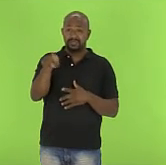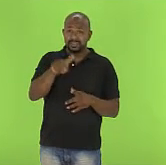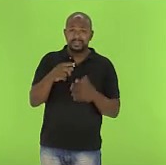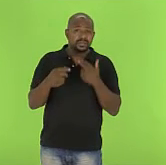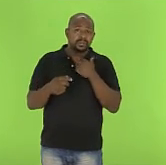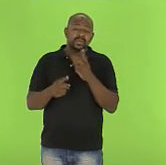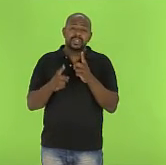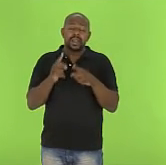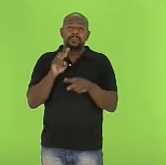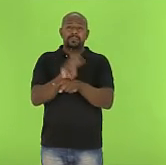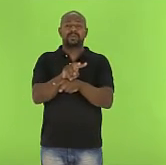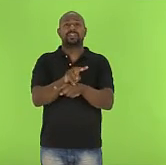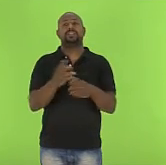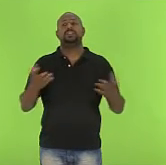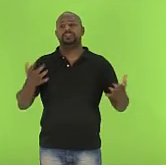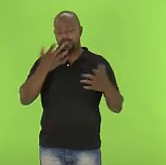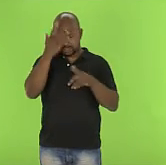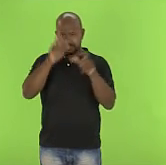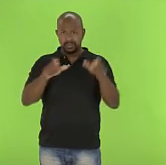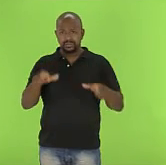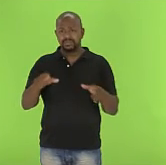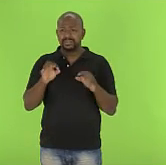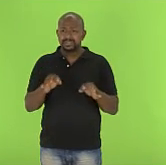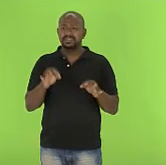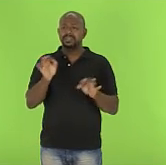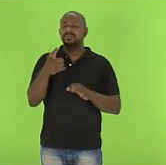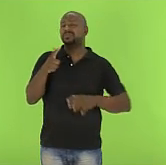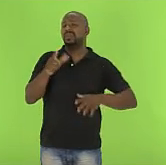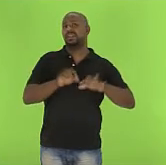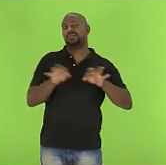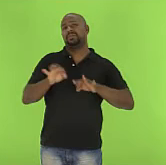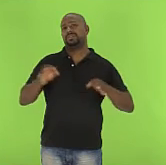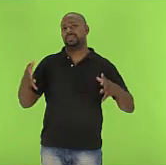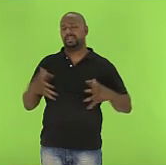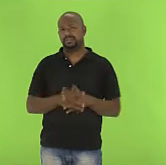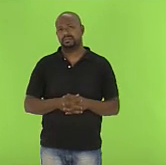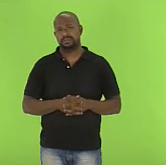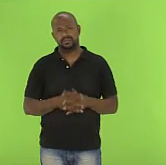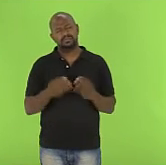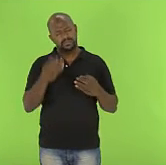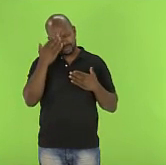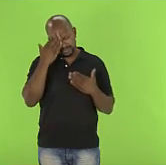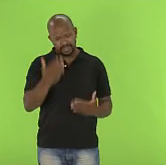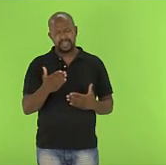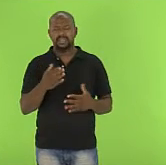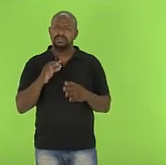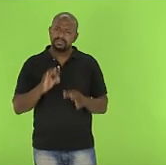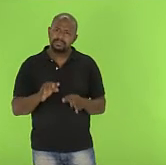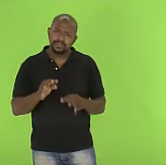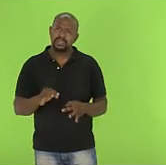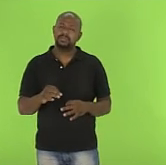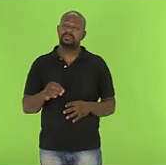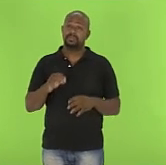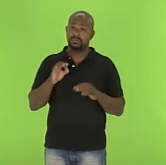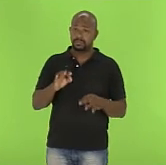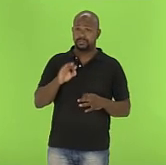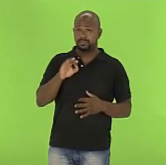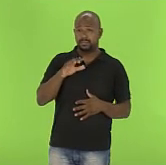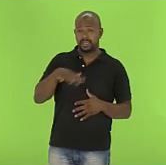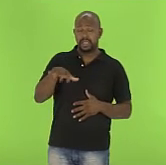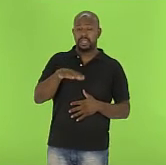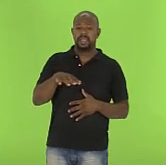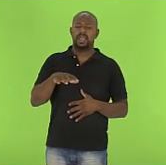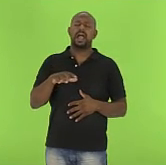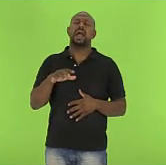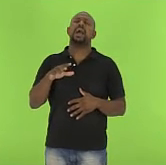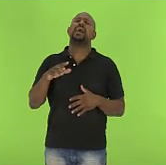fossem vocês, a gente não poderia proteger as pessoas e provavelmente nem teria o projeto. Então, muito obrigado mesmo. Vamos deixar